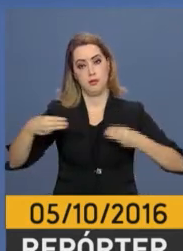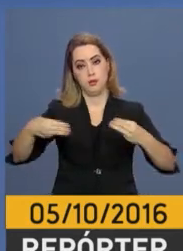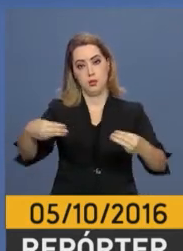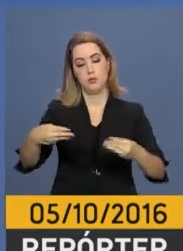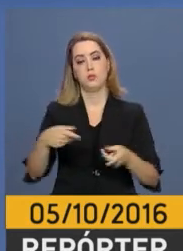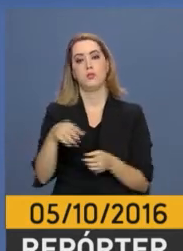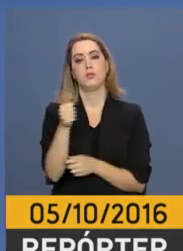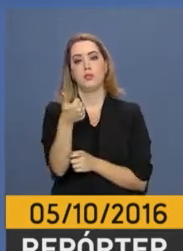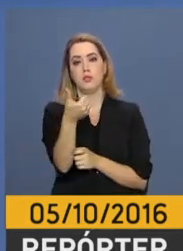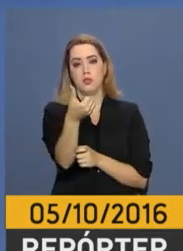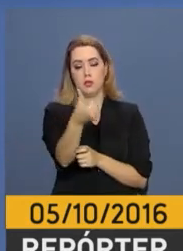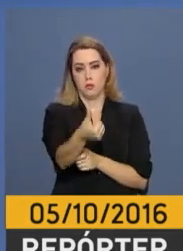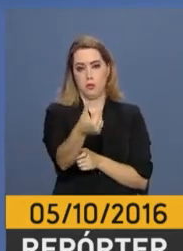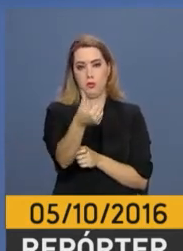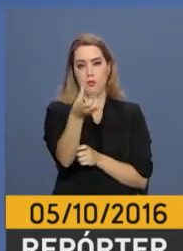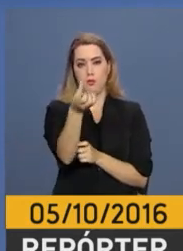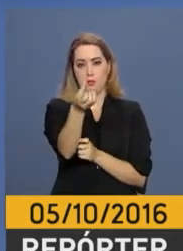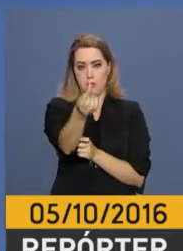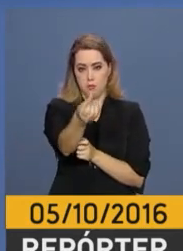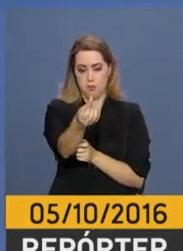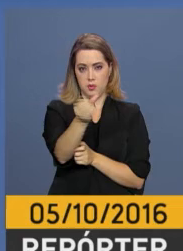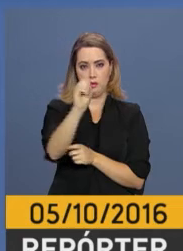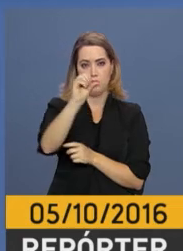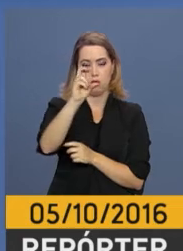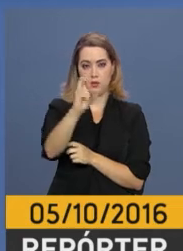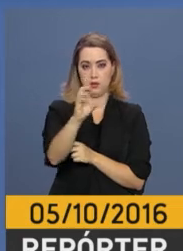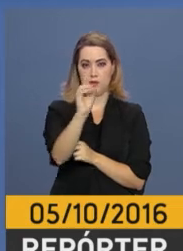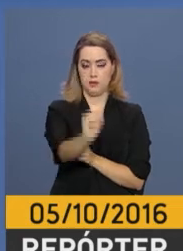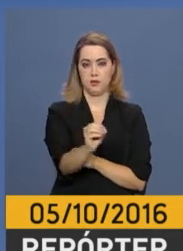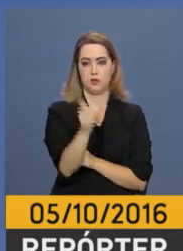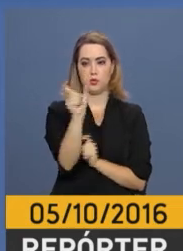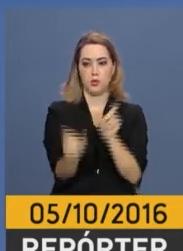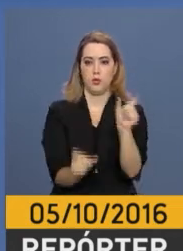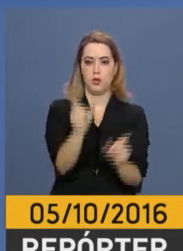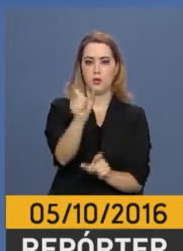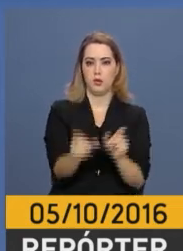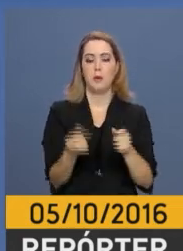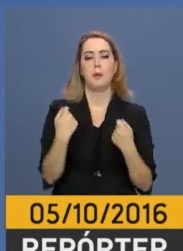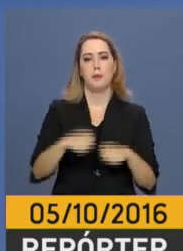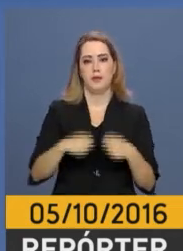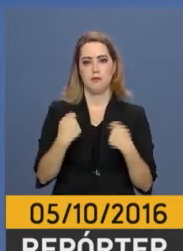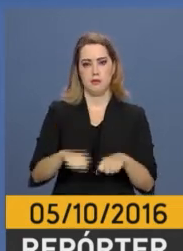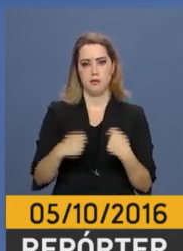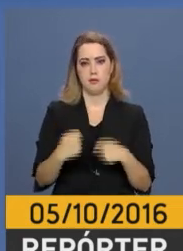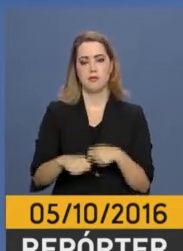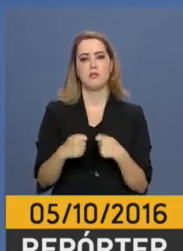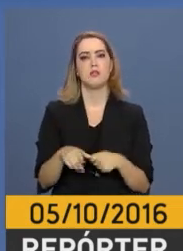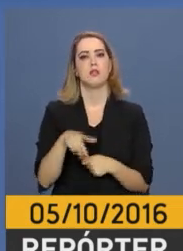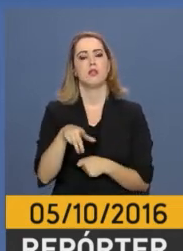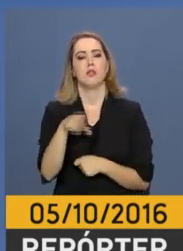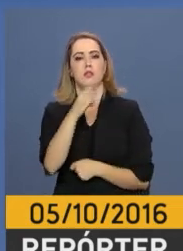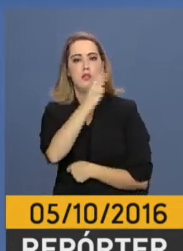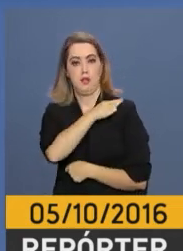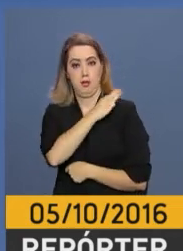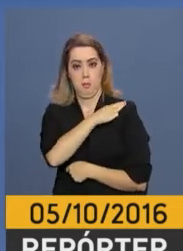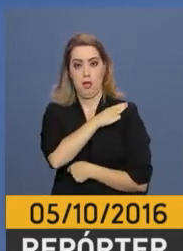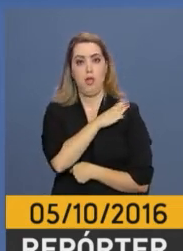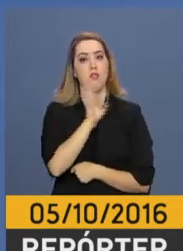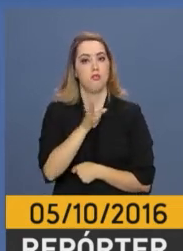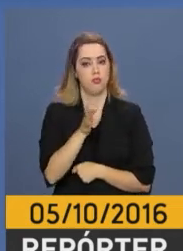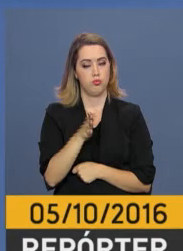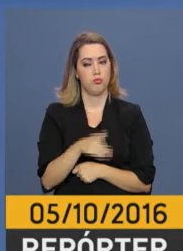visitador e vai é esses ditadores deve ter pelo menos o ensino médio vai ser uma exigência